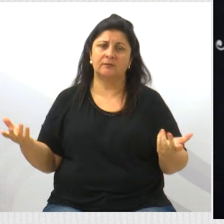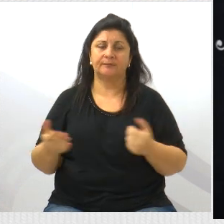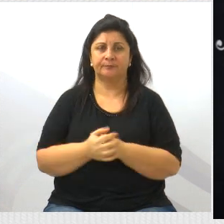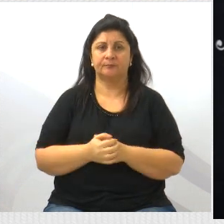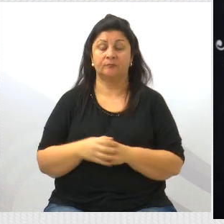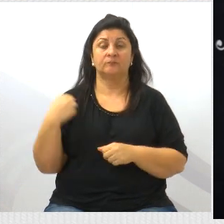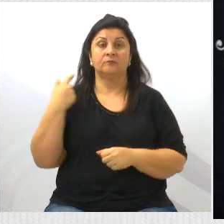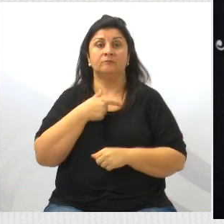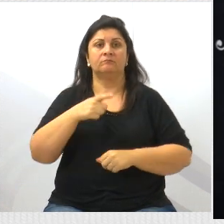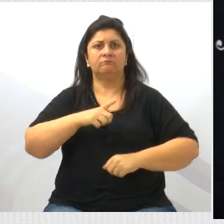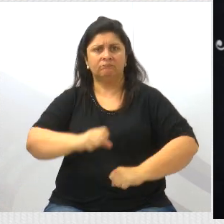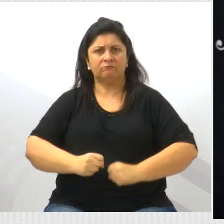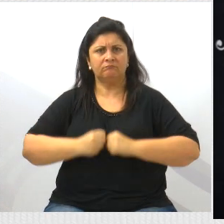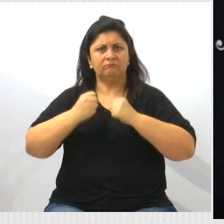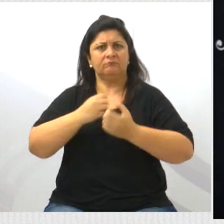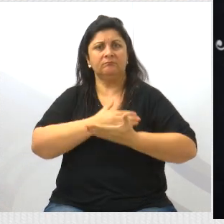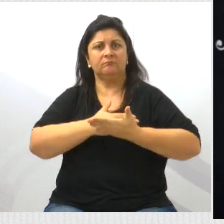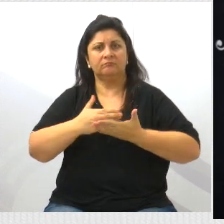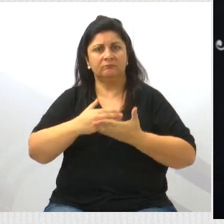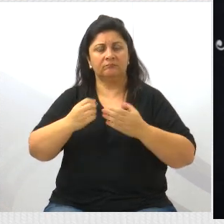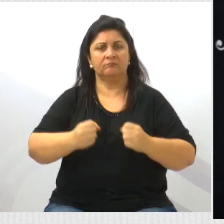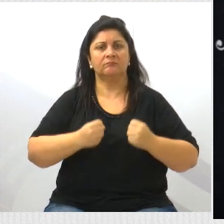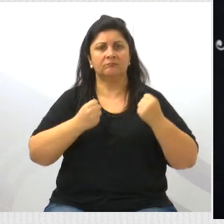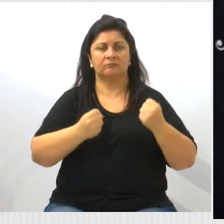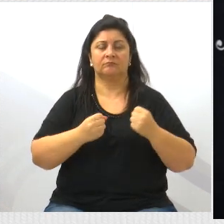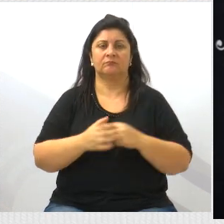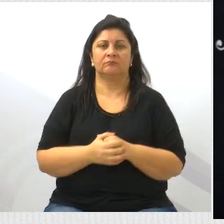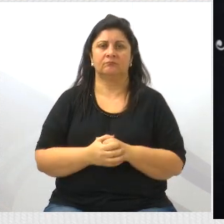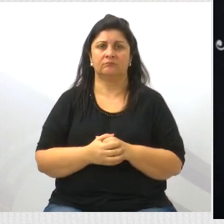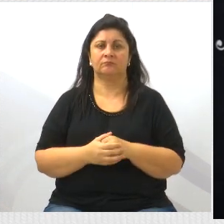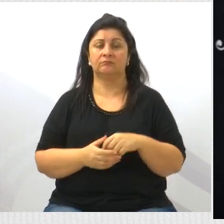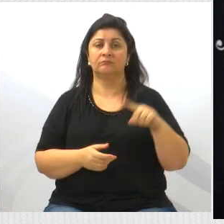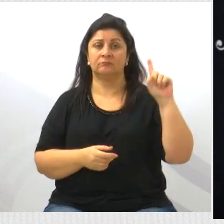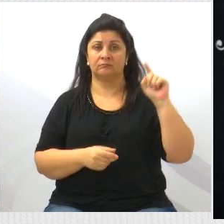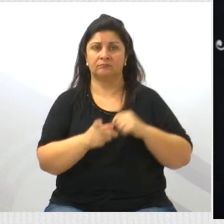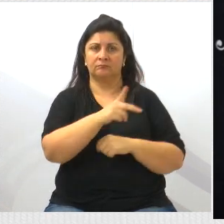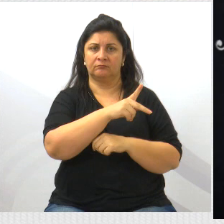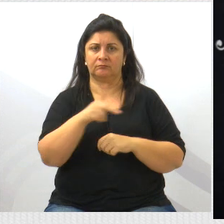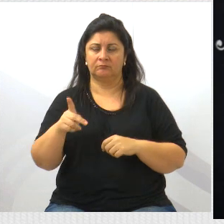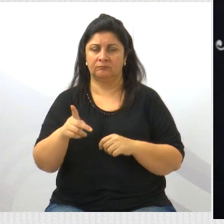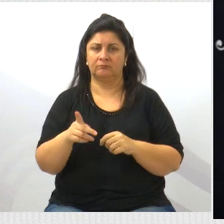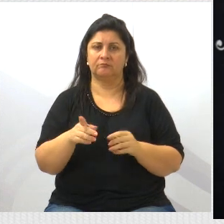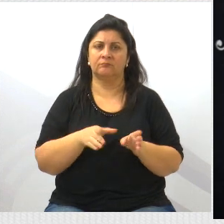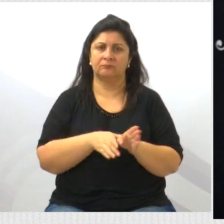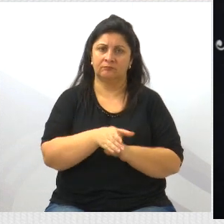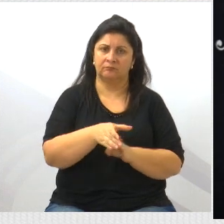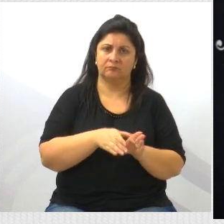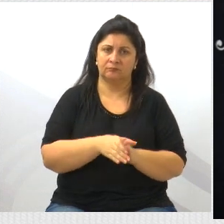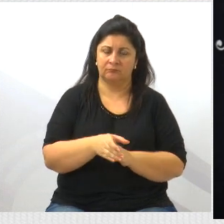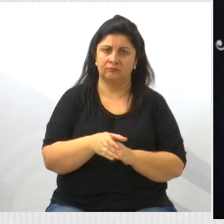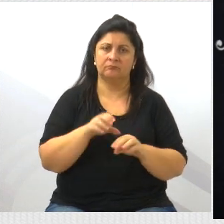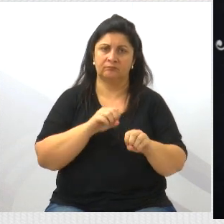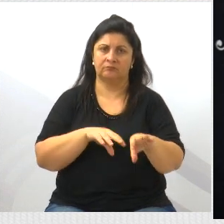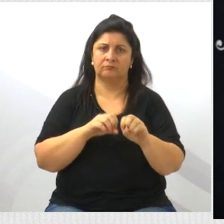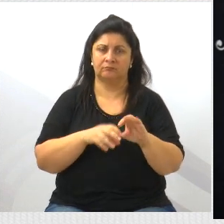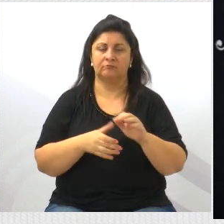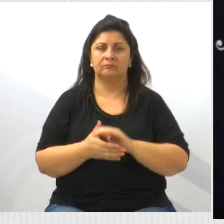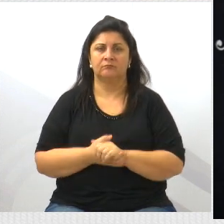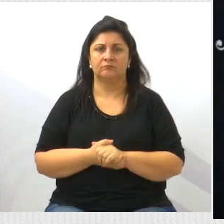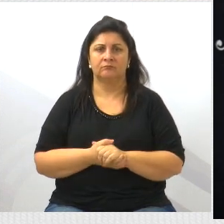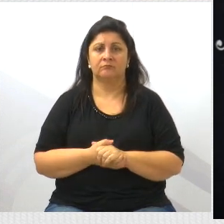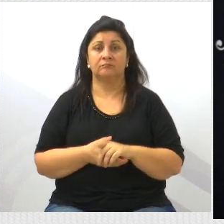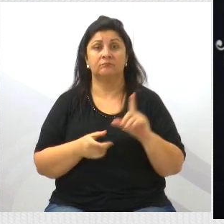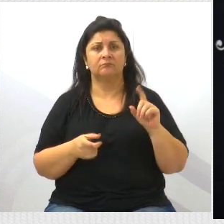cria forças, a gente consegue. Eu sou presidente do Conselho Municipal de Educação, né? E lá a gente